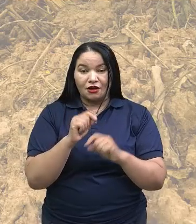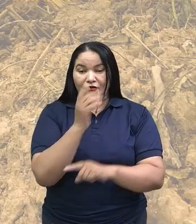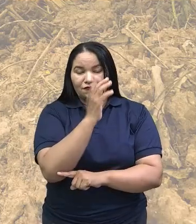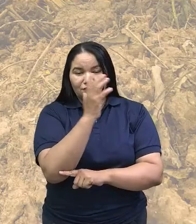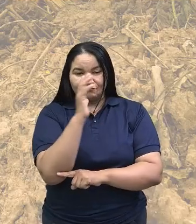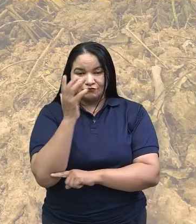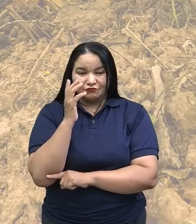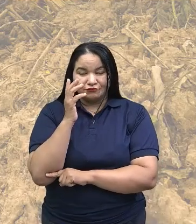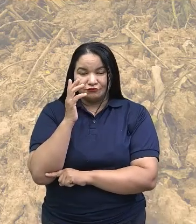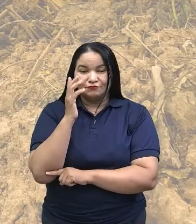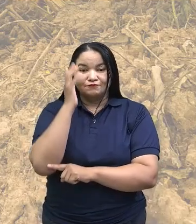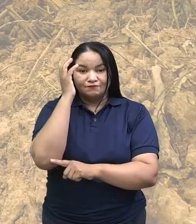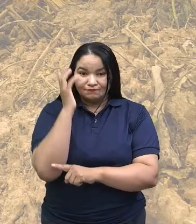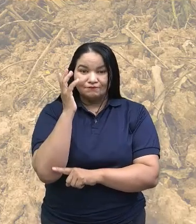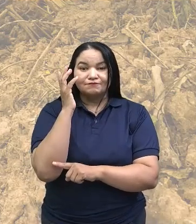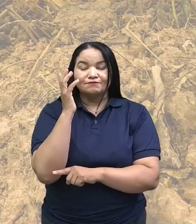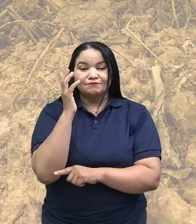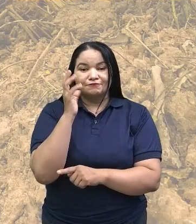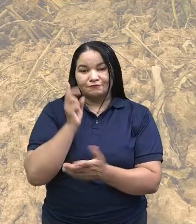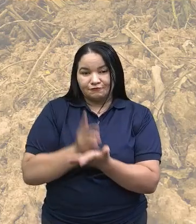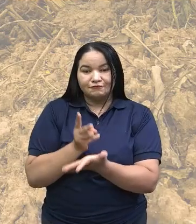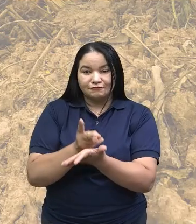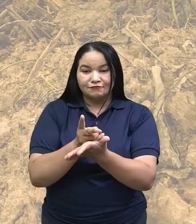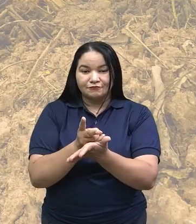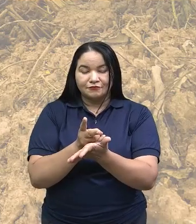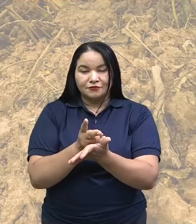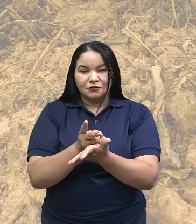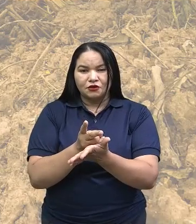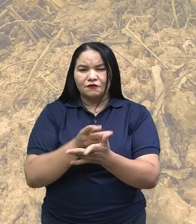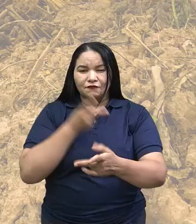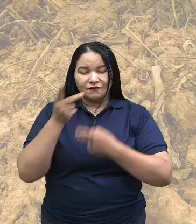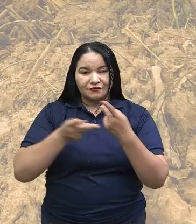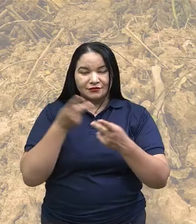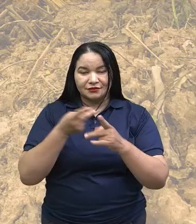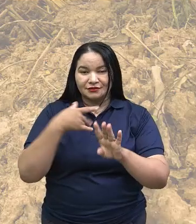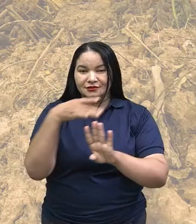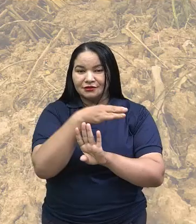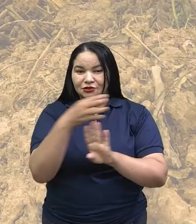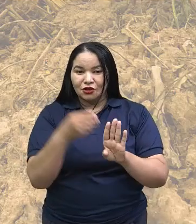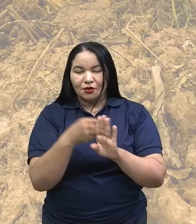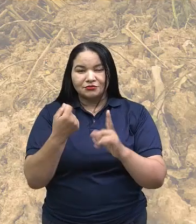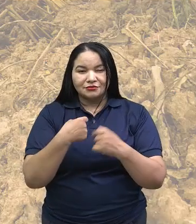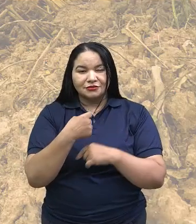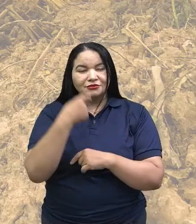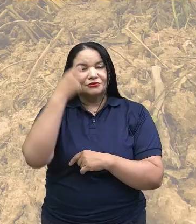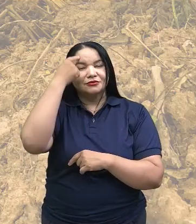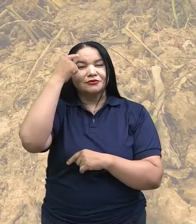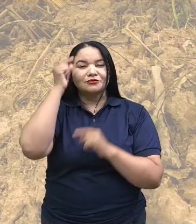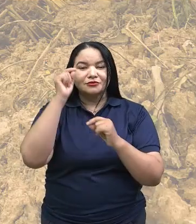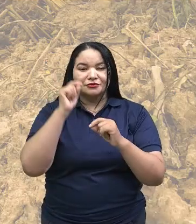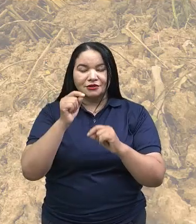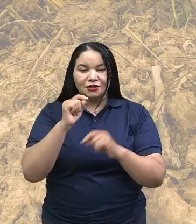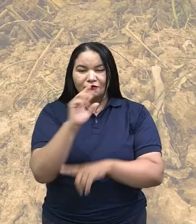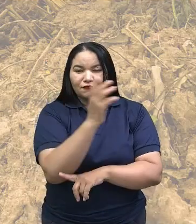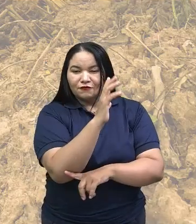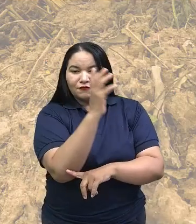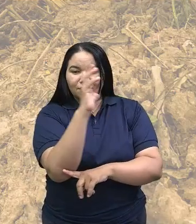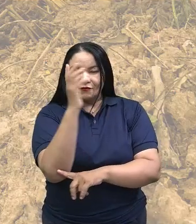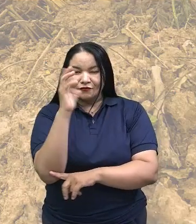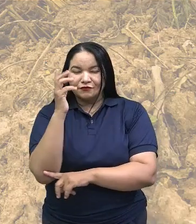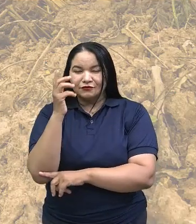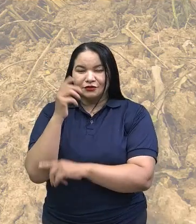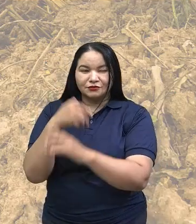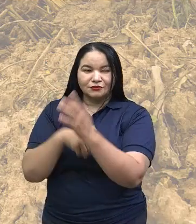pé, né? Quando falamos de Amazônia, nós temos em mente essa floresta verde, em pé, né, nas suas